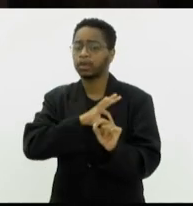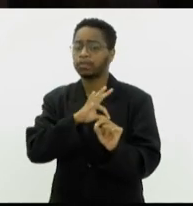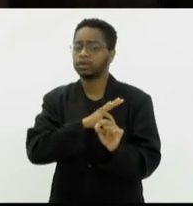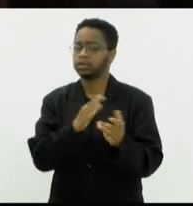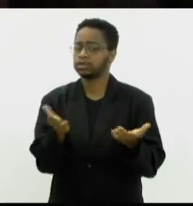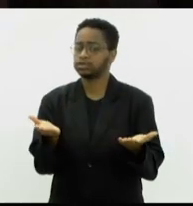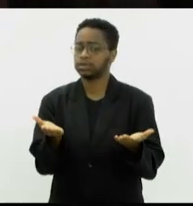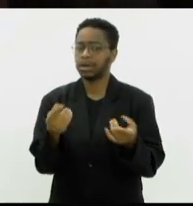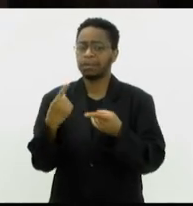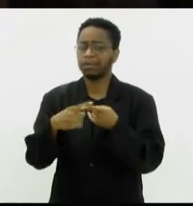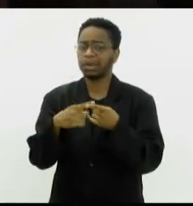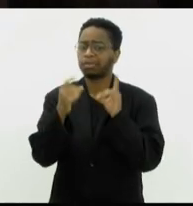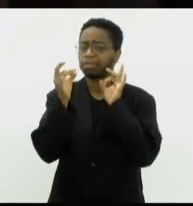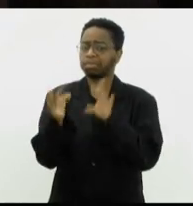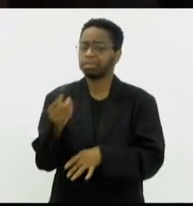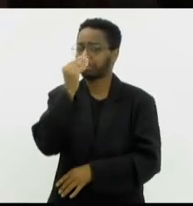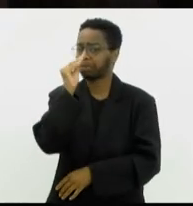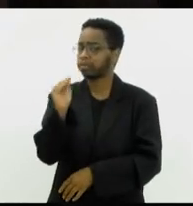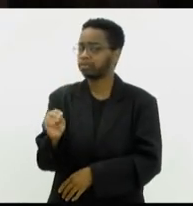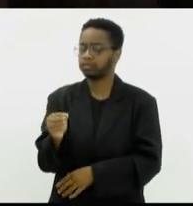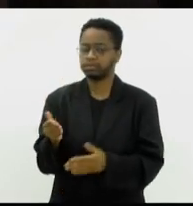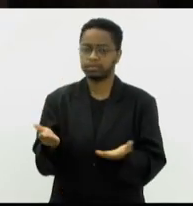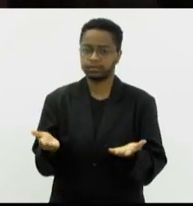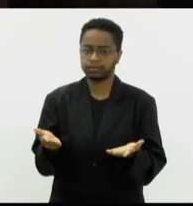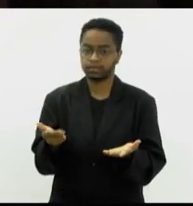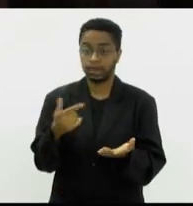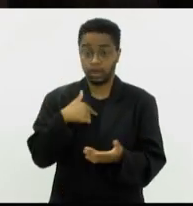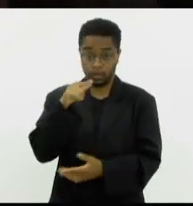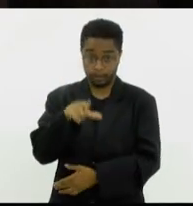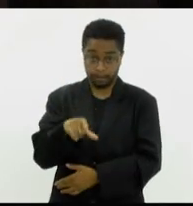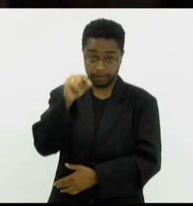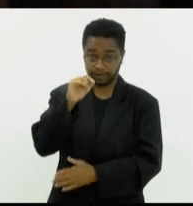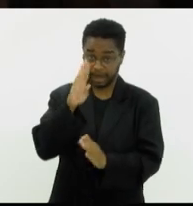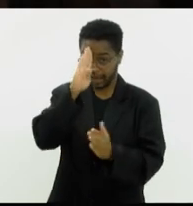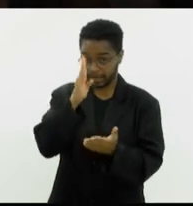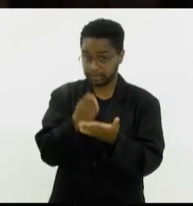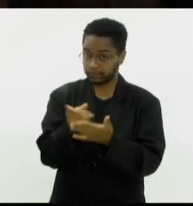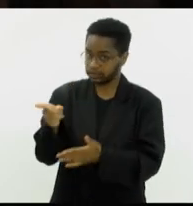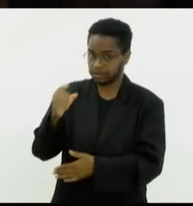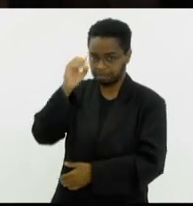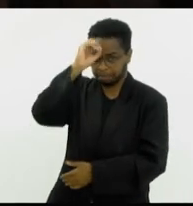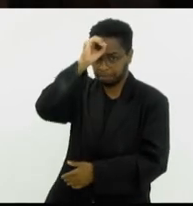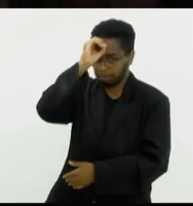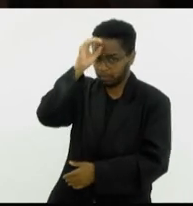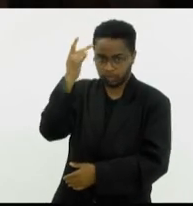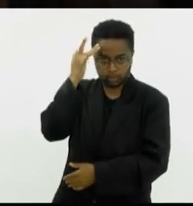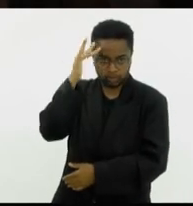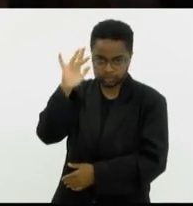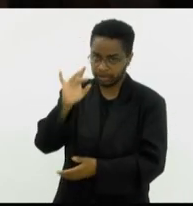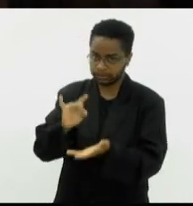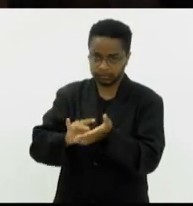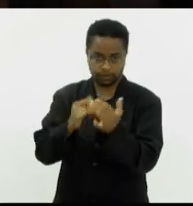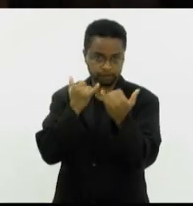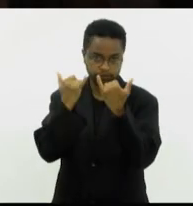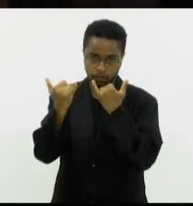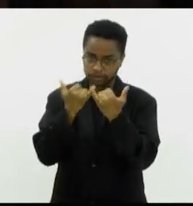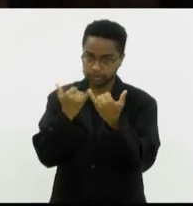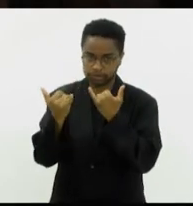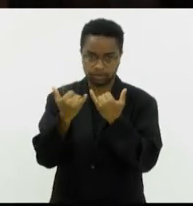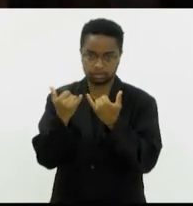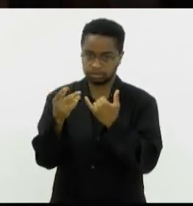porque esse desleixo porque esse descaso eu prefiro acreditar que o senhor não sabe das reais informações do que passa o